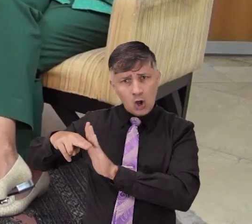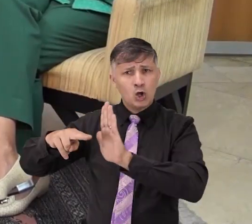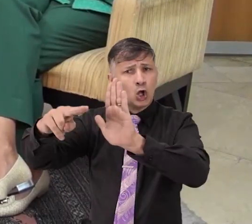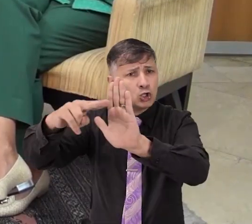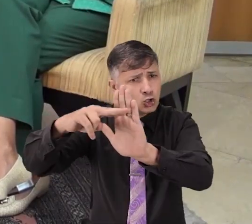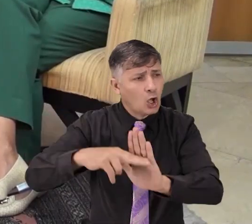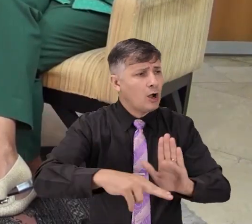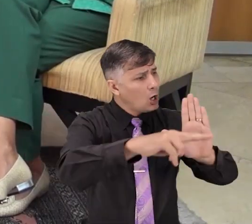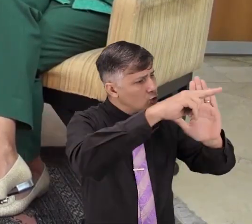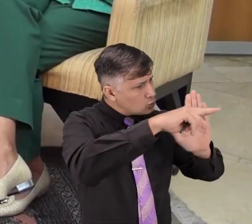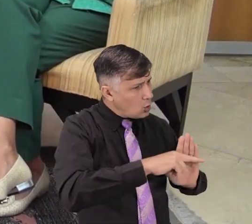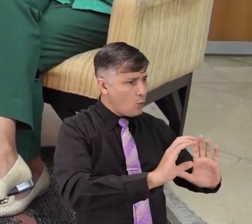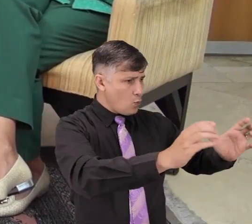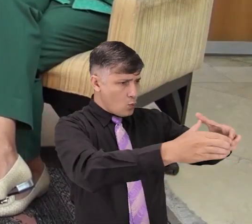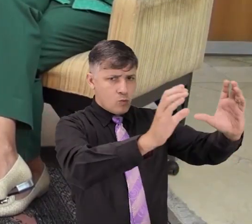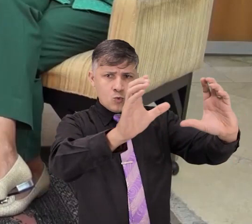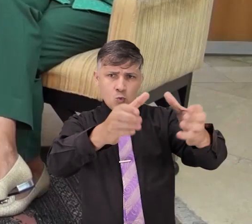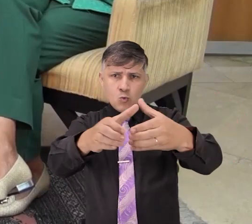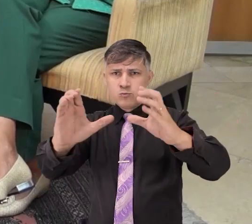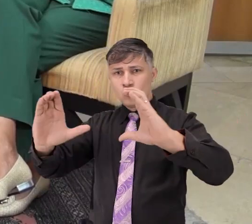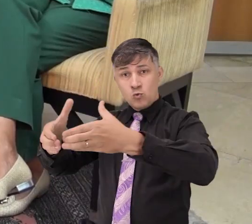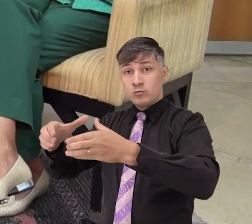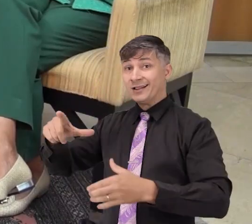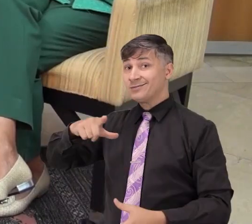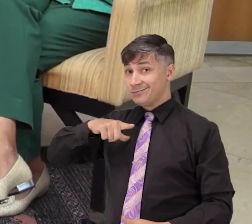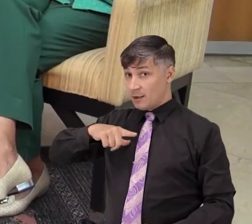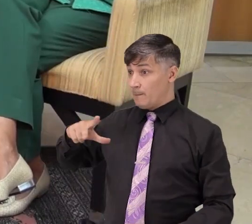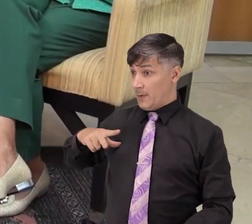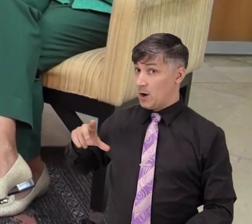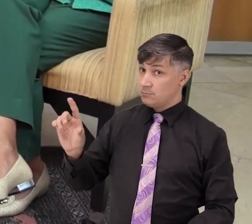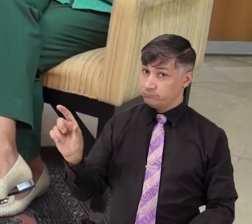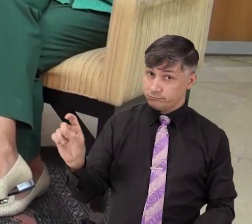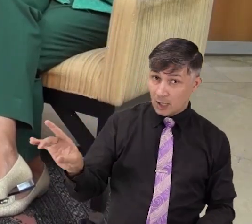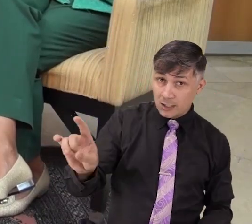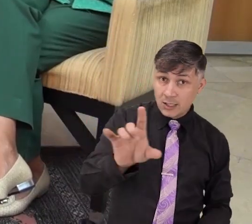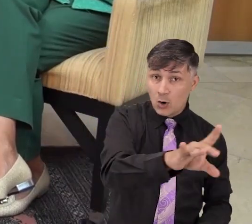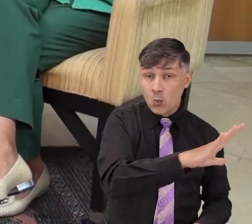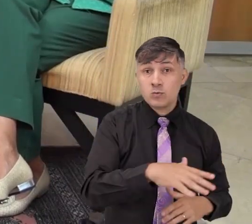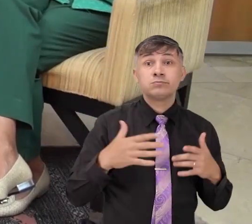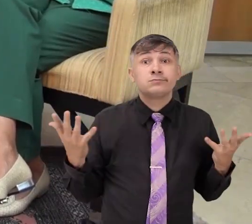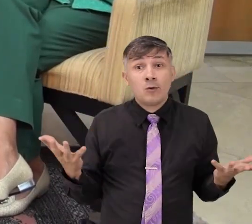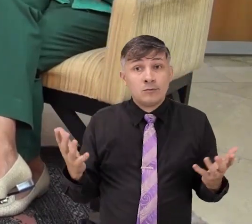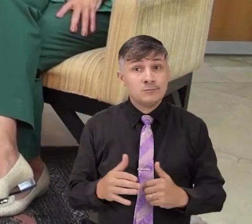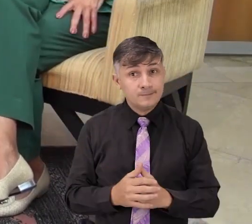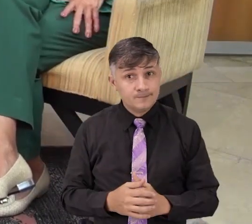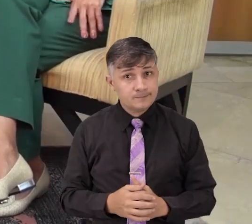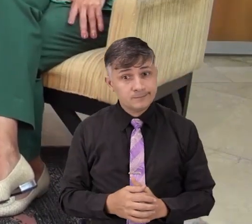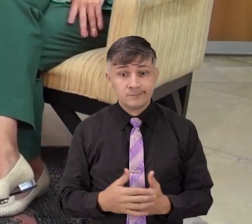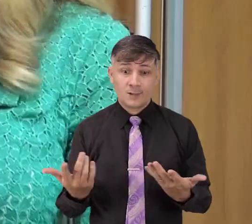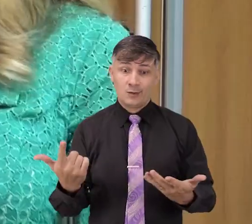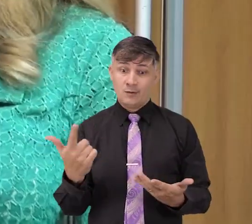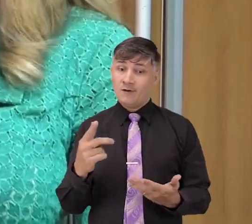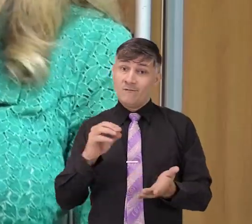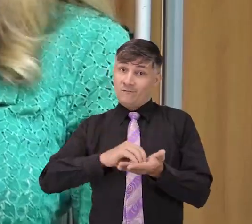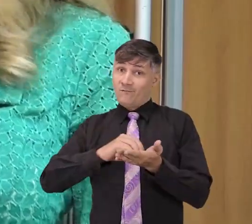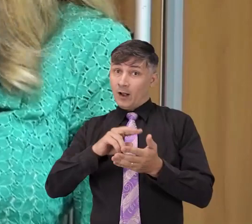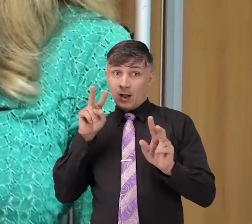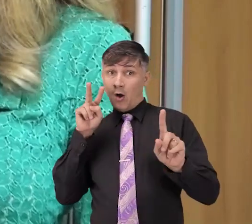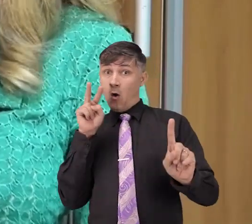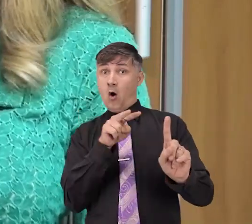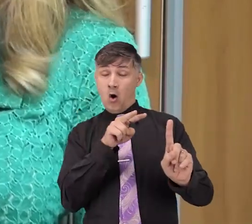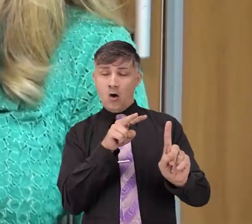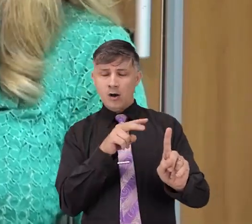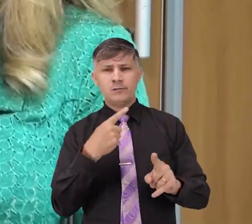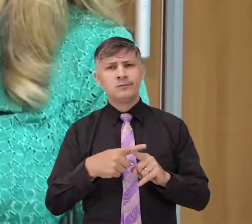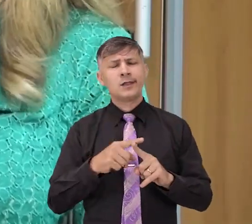que tratam dessas categorias de forma particular. Entendeu? Então, enfim, então não são observados. Quem